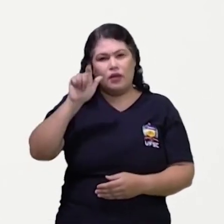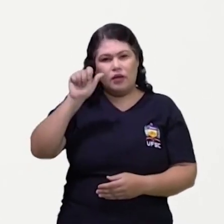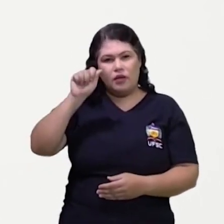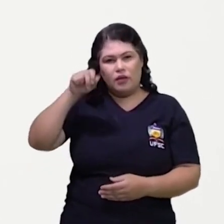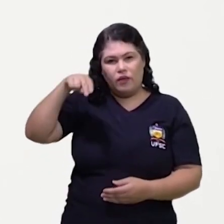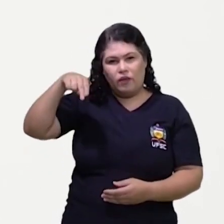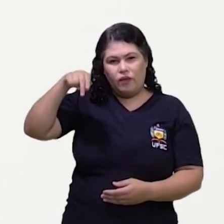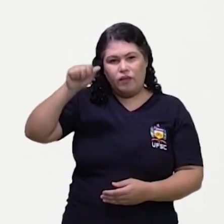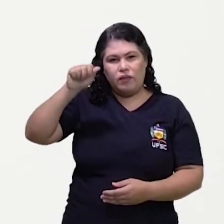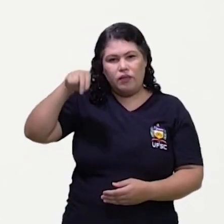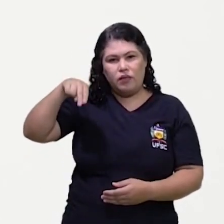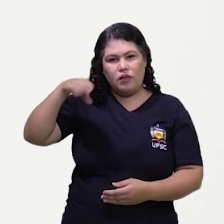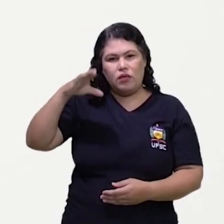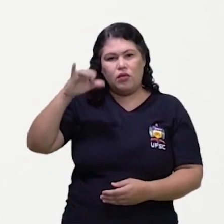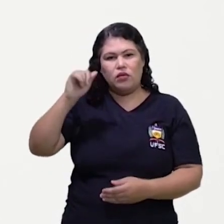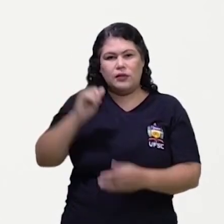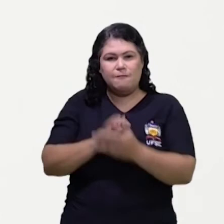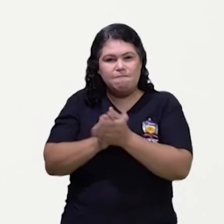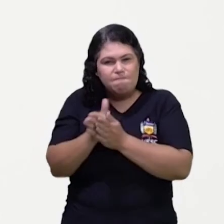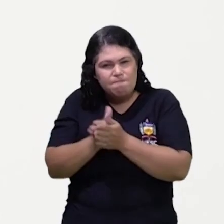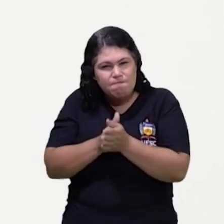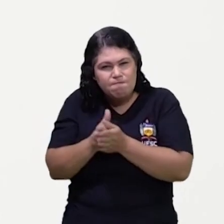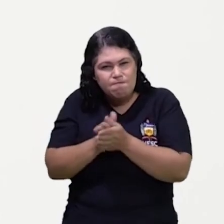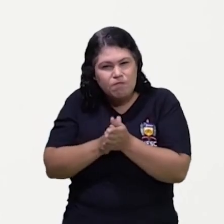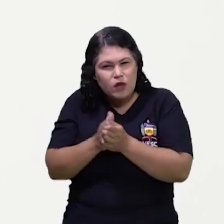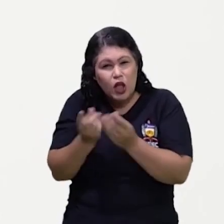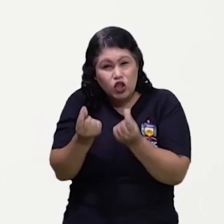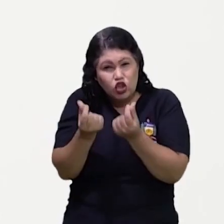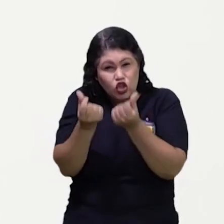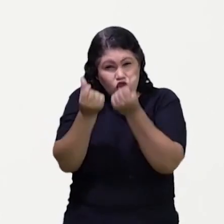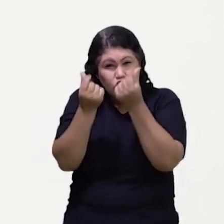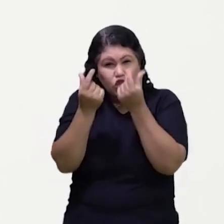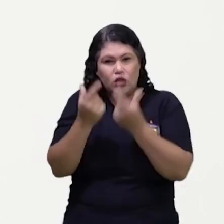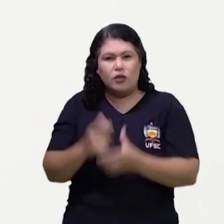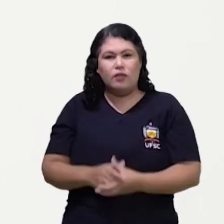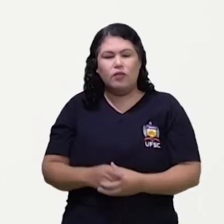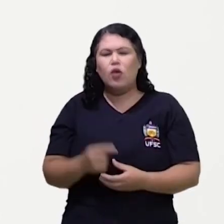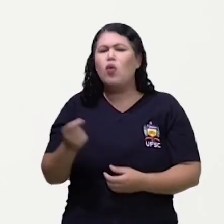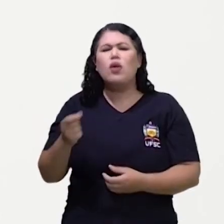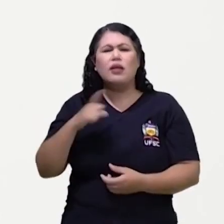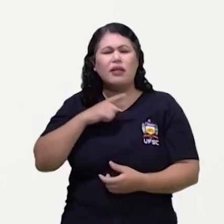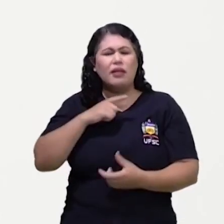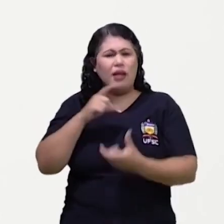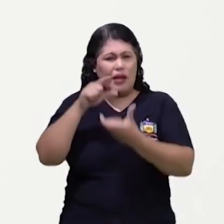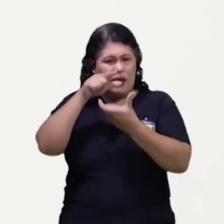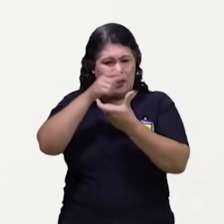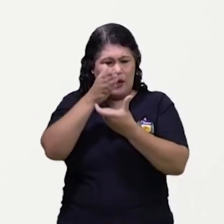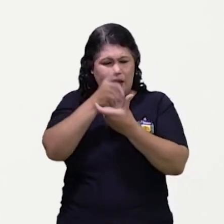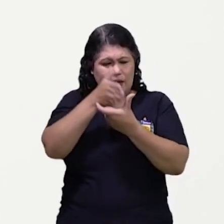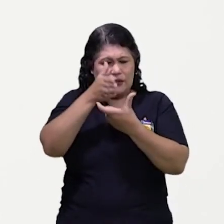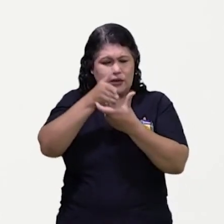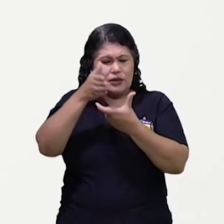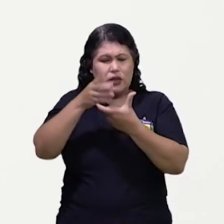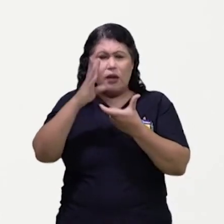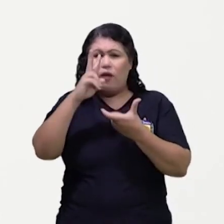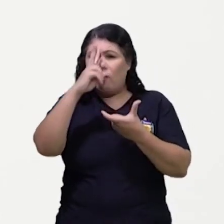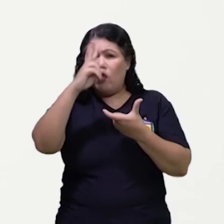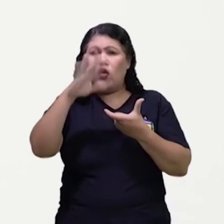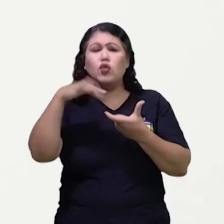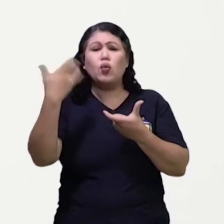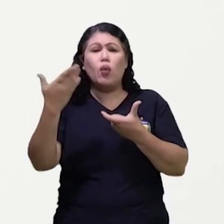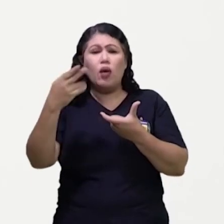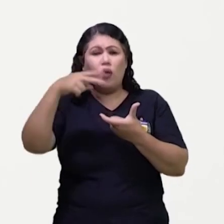Ganância. Olha aí. Ganância. Aonde está a sílaba tônica? A sílaba tônica, olha onde ela está. Aqui,